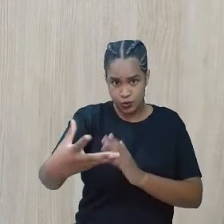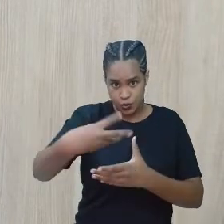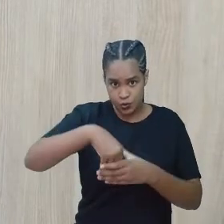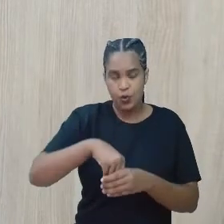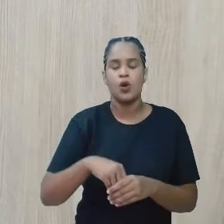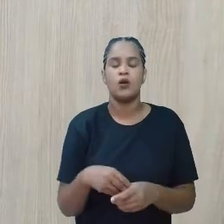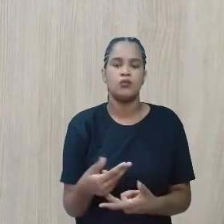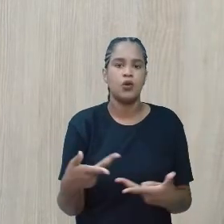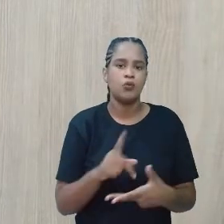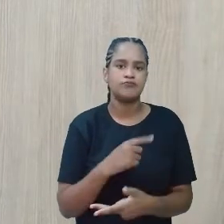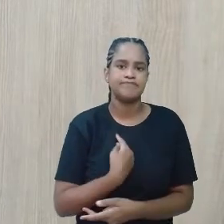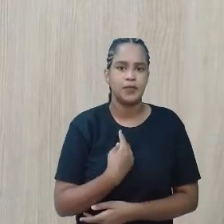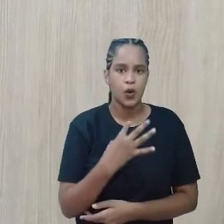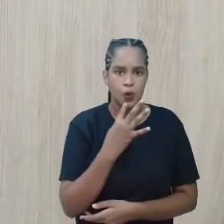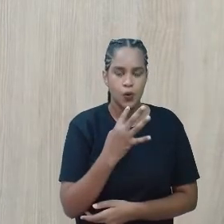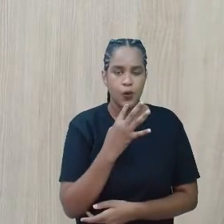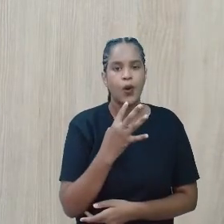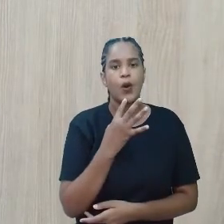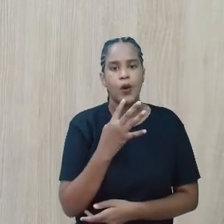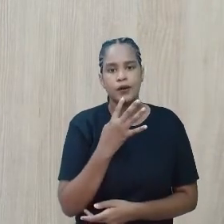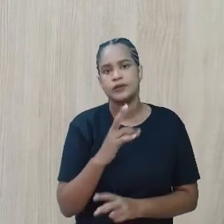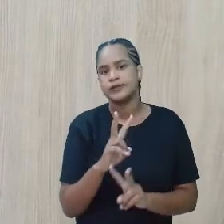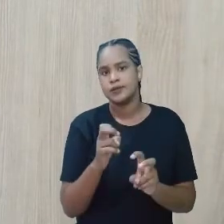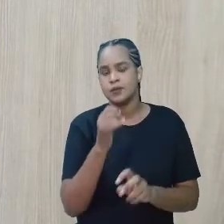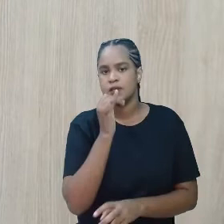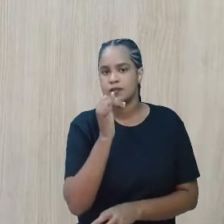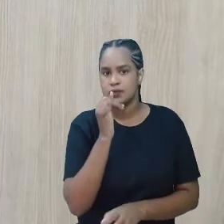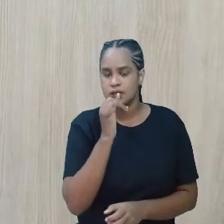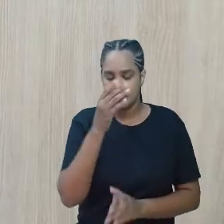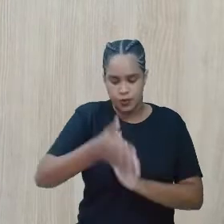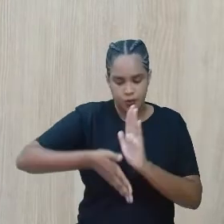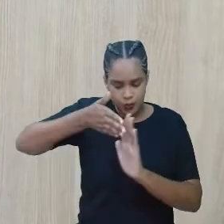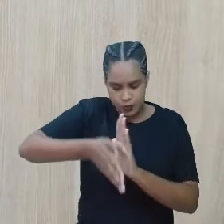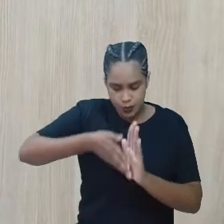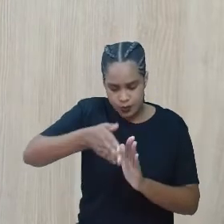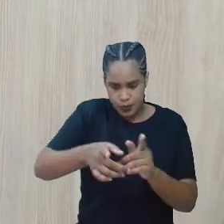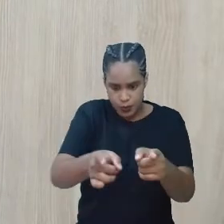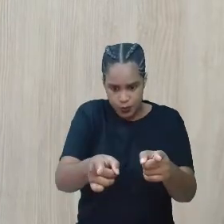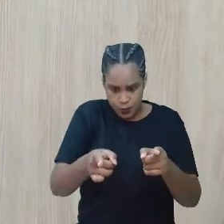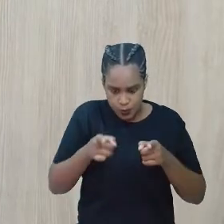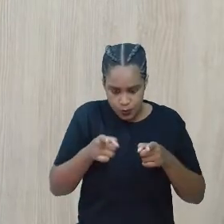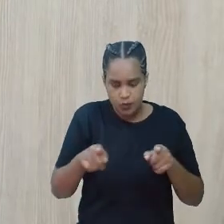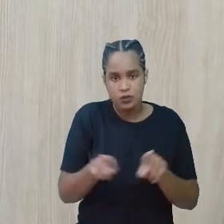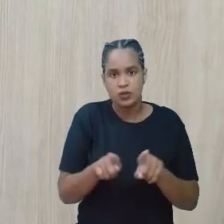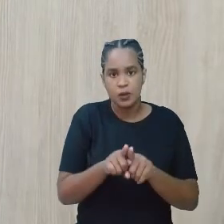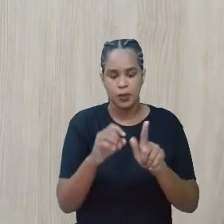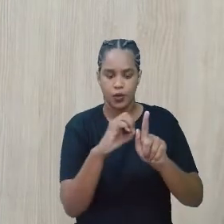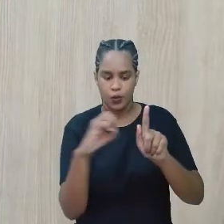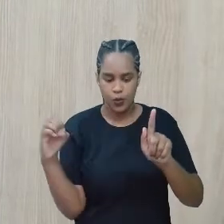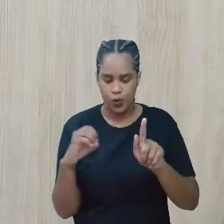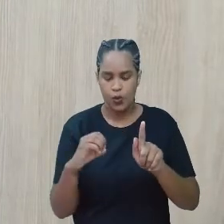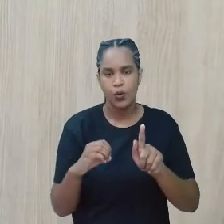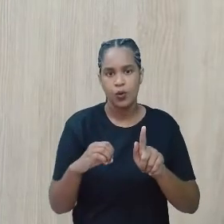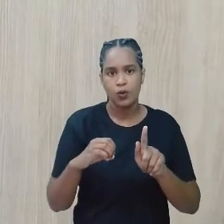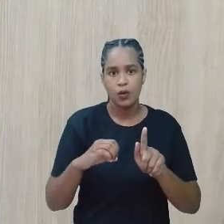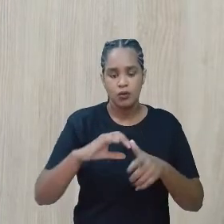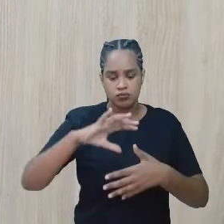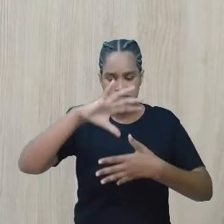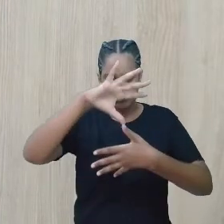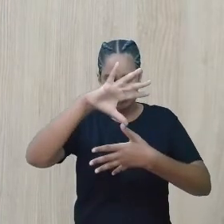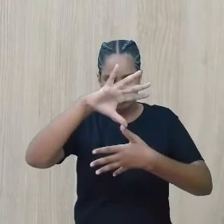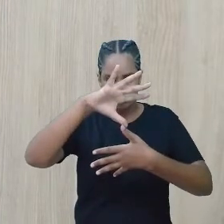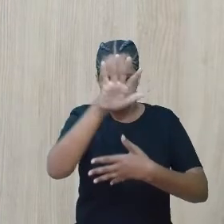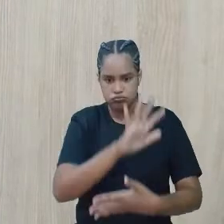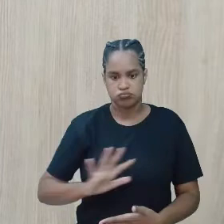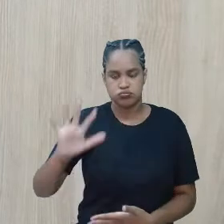gente conhece, no sentido de ter ali uma linha do trem. Ele utilizou também, por exemplo, o Google Maps para poder colocar as